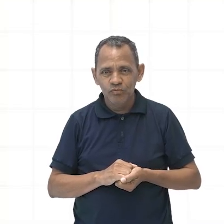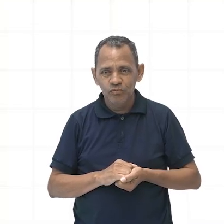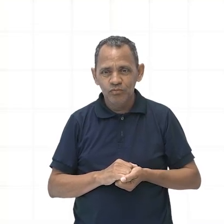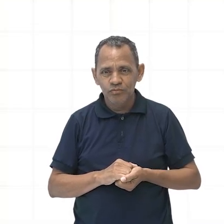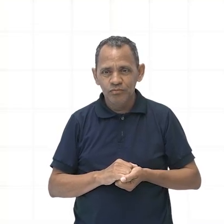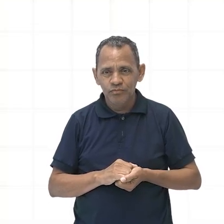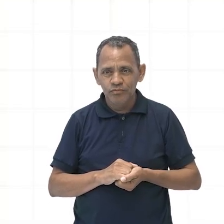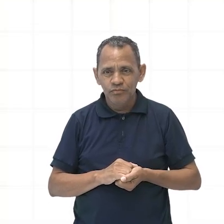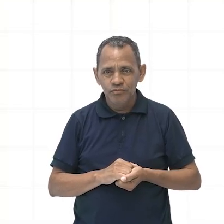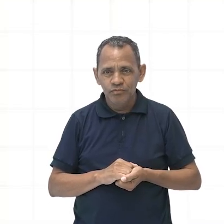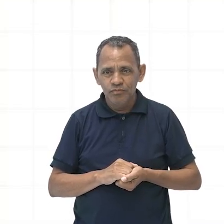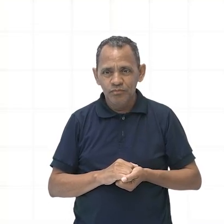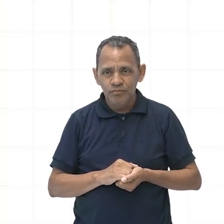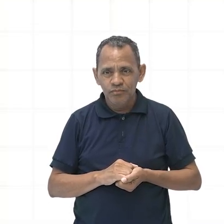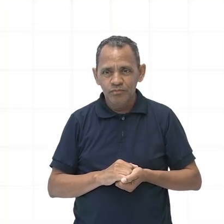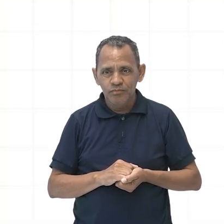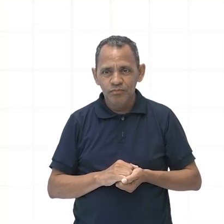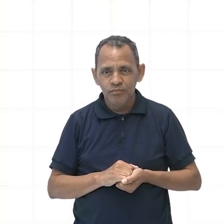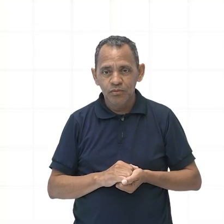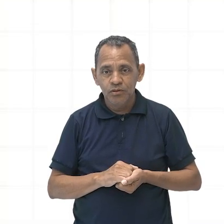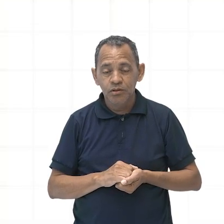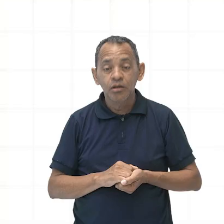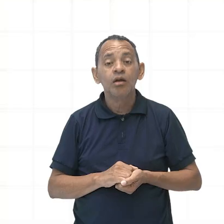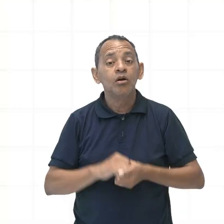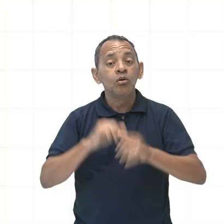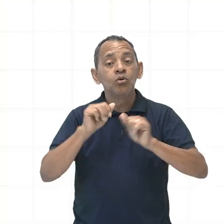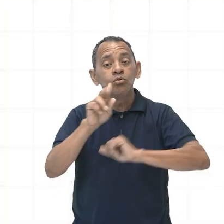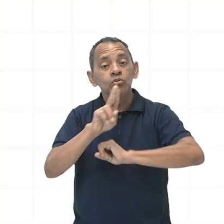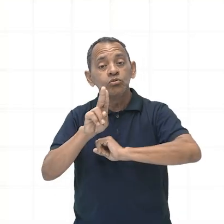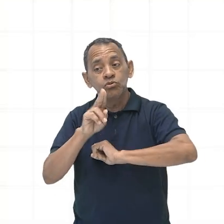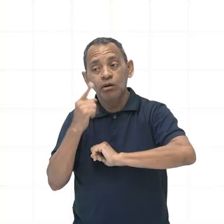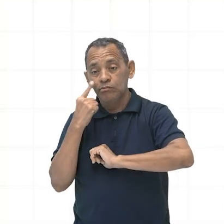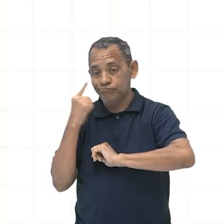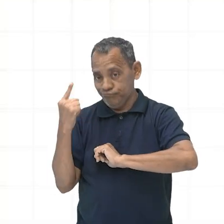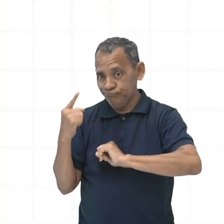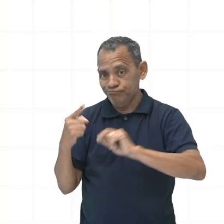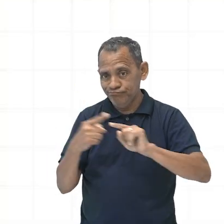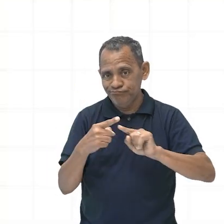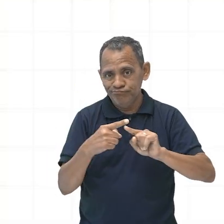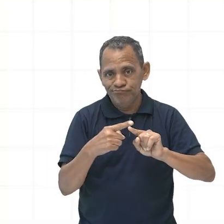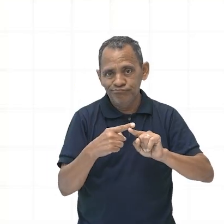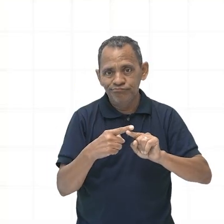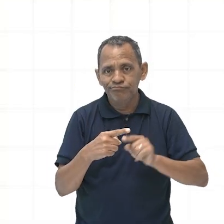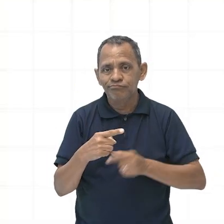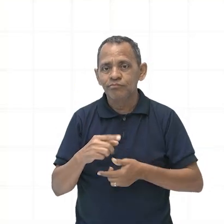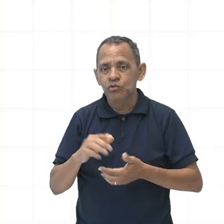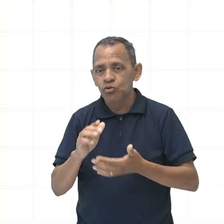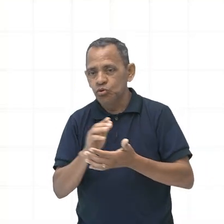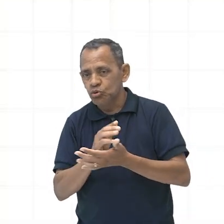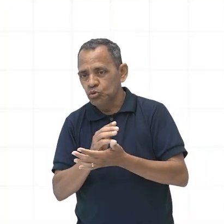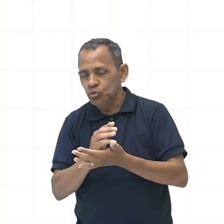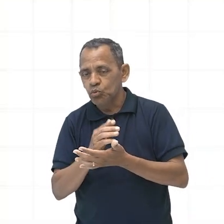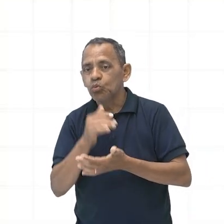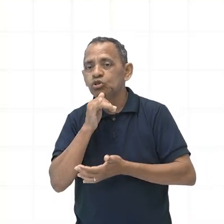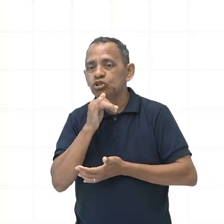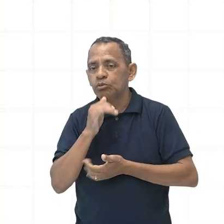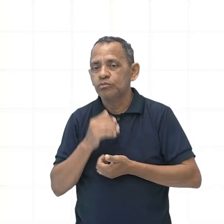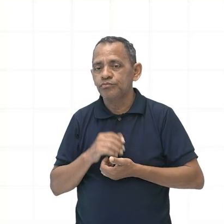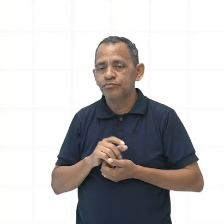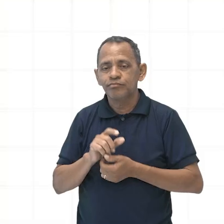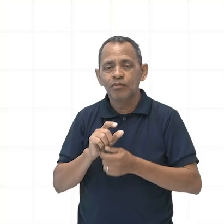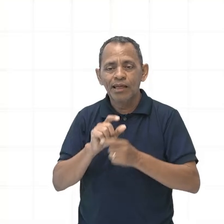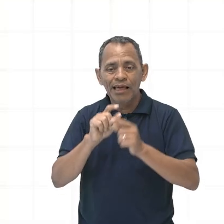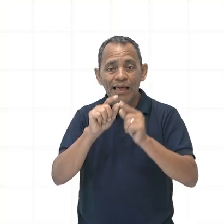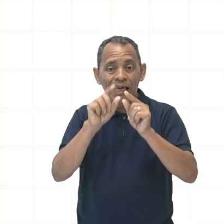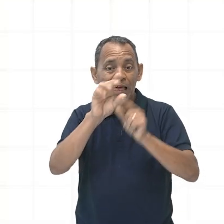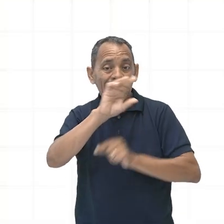E aqui, ó, vamos só utilizar esse gráfico para mostrar uma coisa que é bem interessante. Aqui, ó, entre cada quadradinho